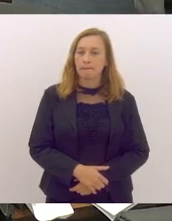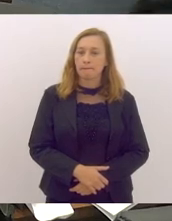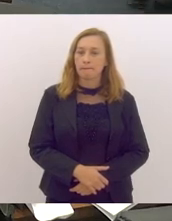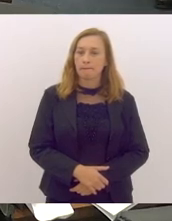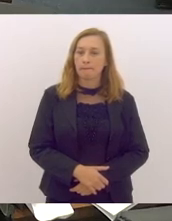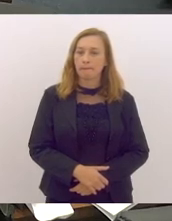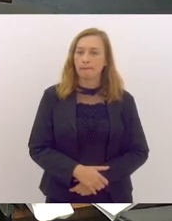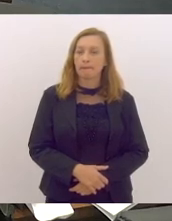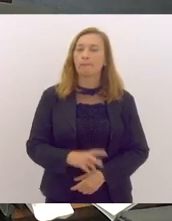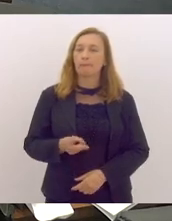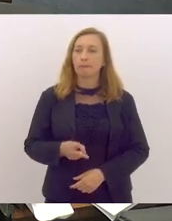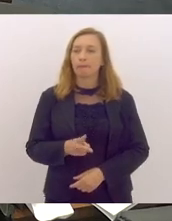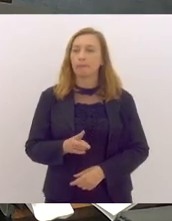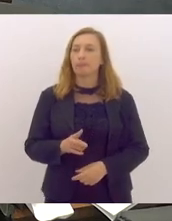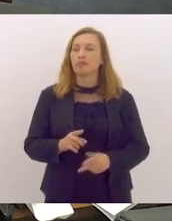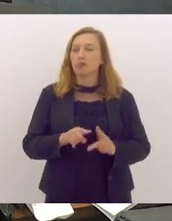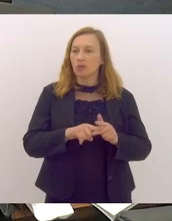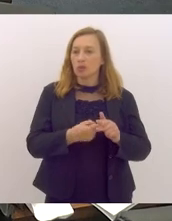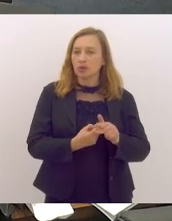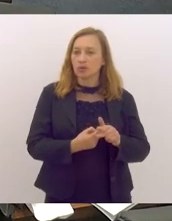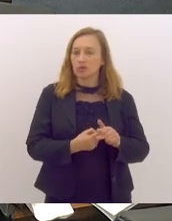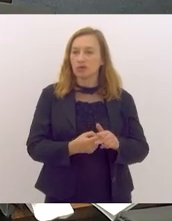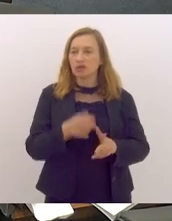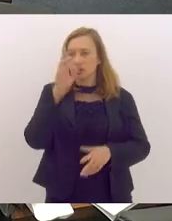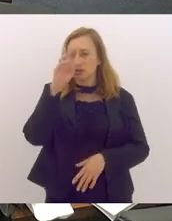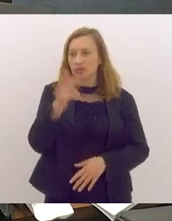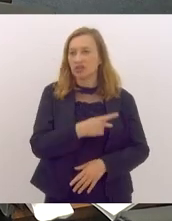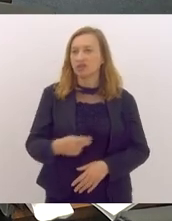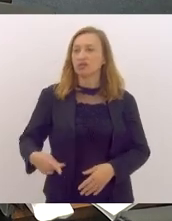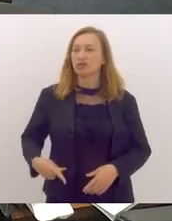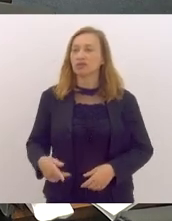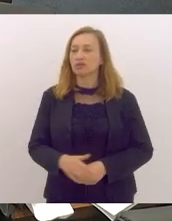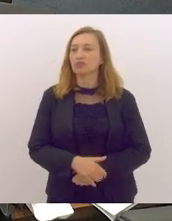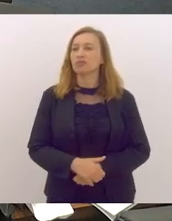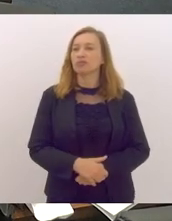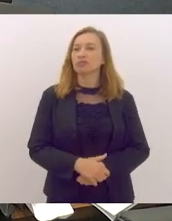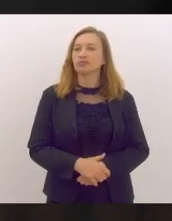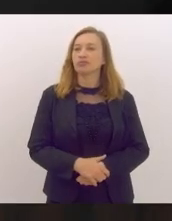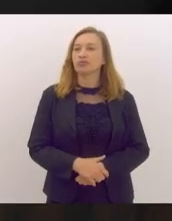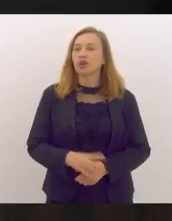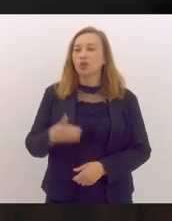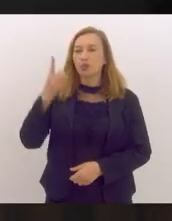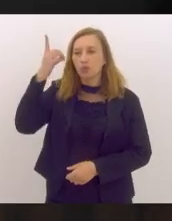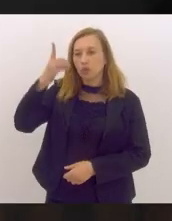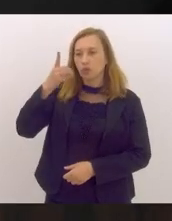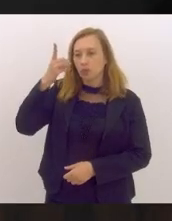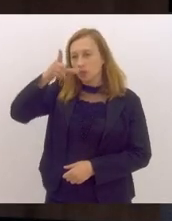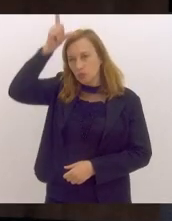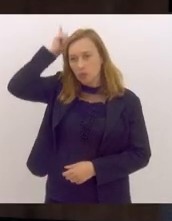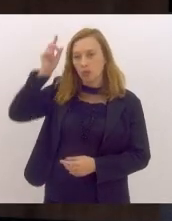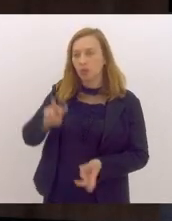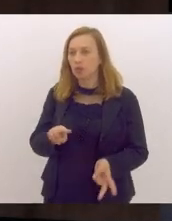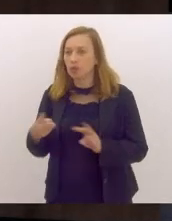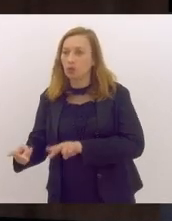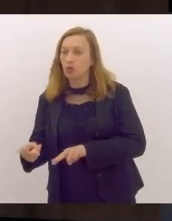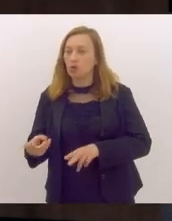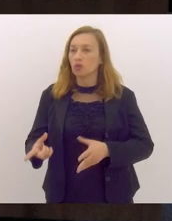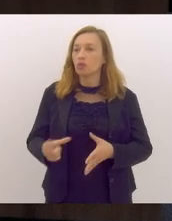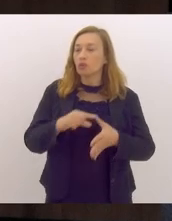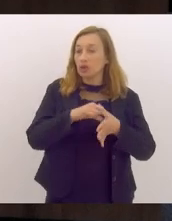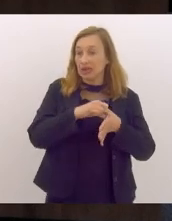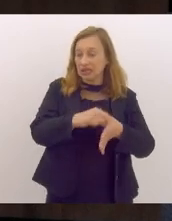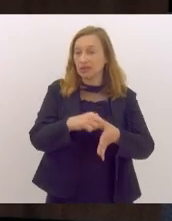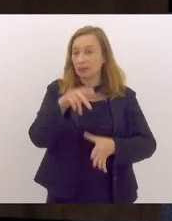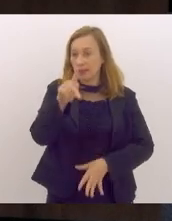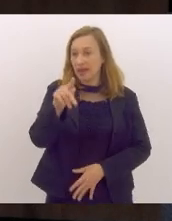Pela manutenção, senhor presidente. Senhor presidente. O Luiz quer encaminhar. E, como líder do